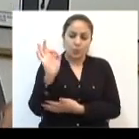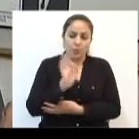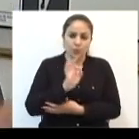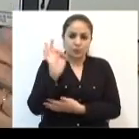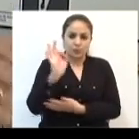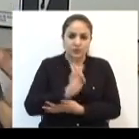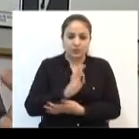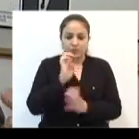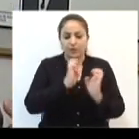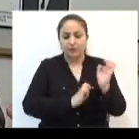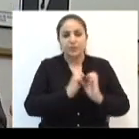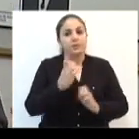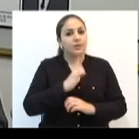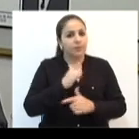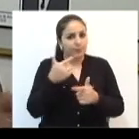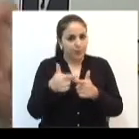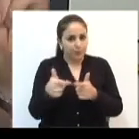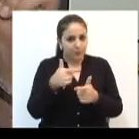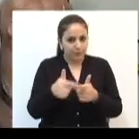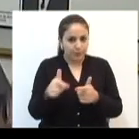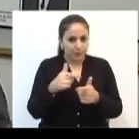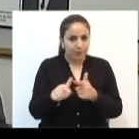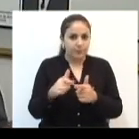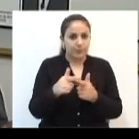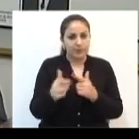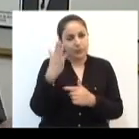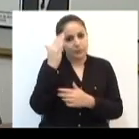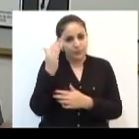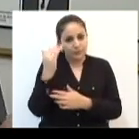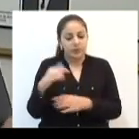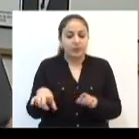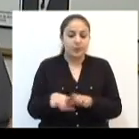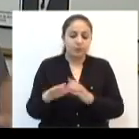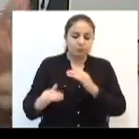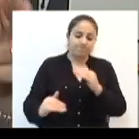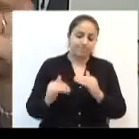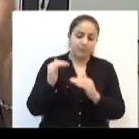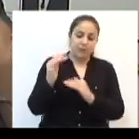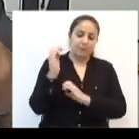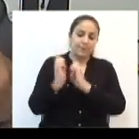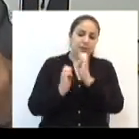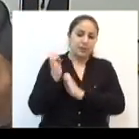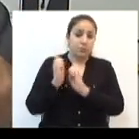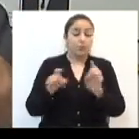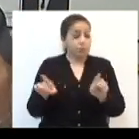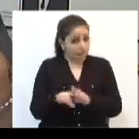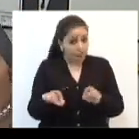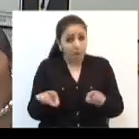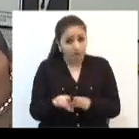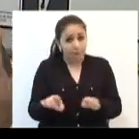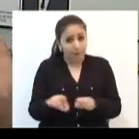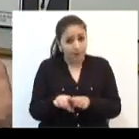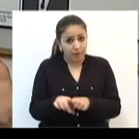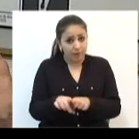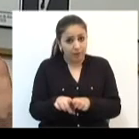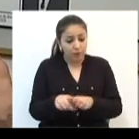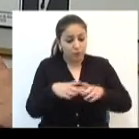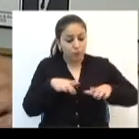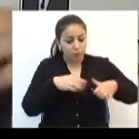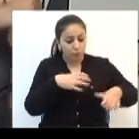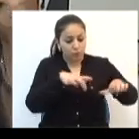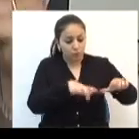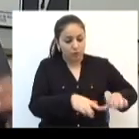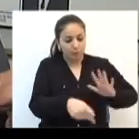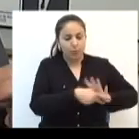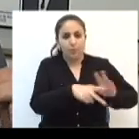65% das empresas têm problema de sucessão. Isso tanto no nível empresarial quanto também no meio agrícola.